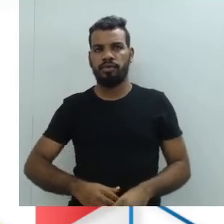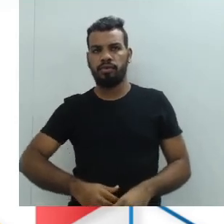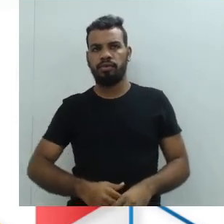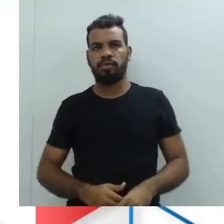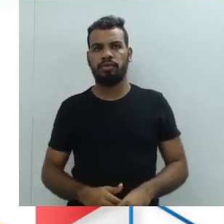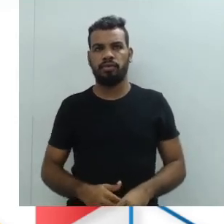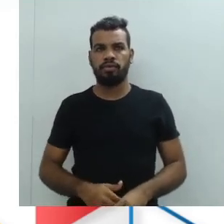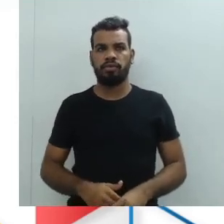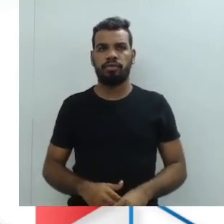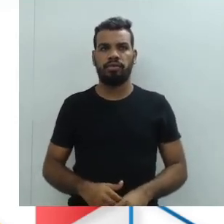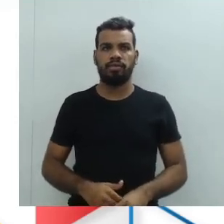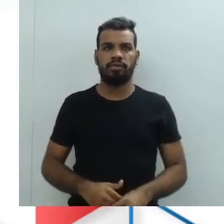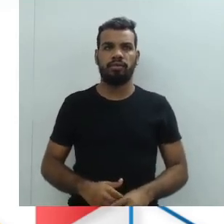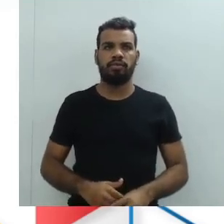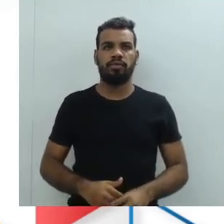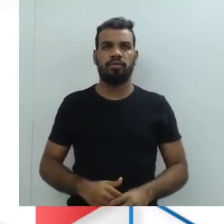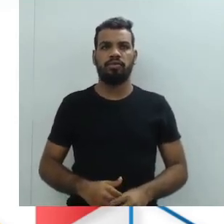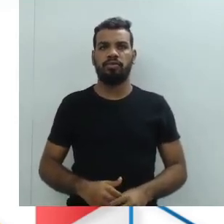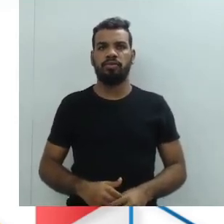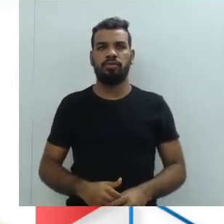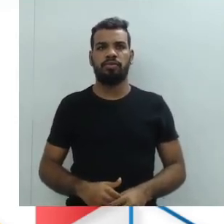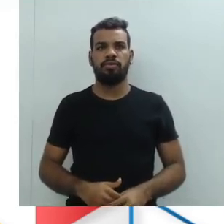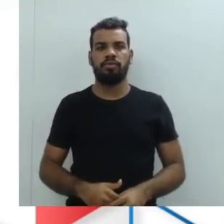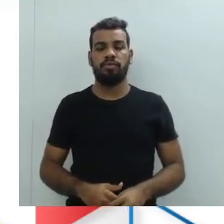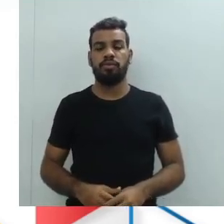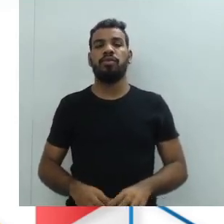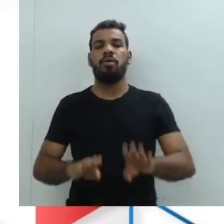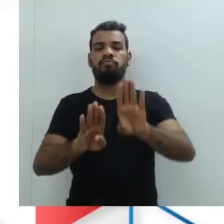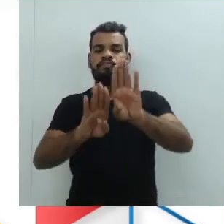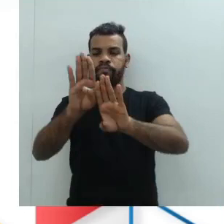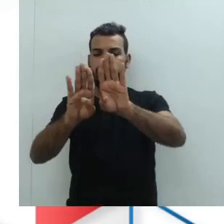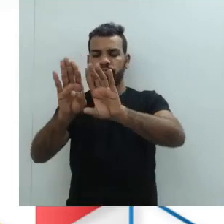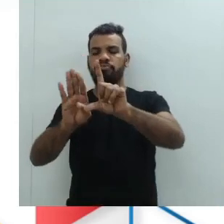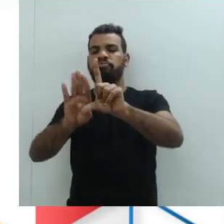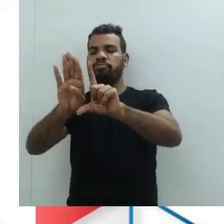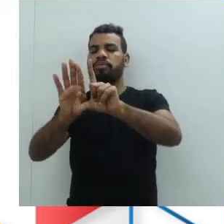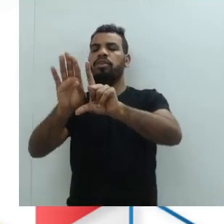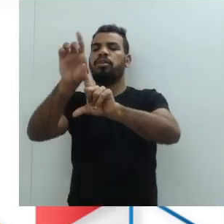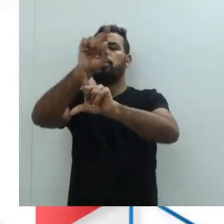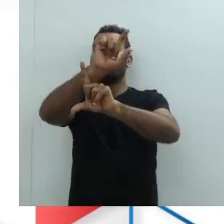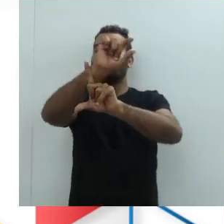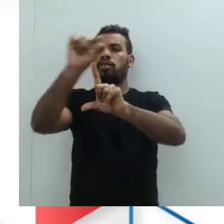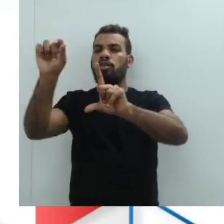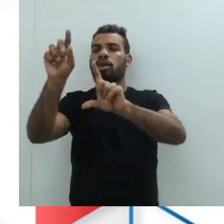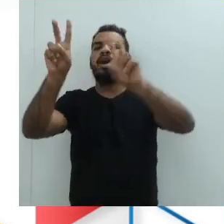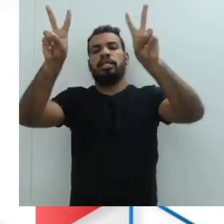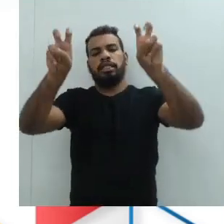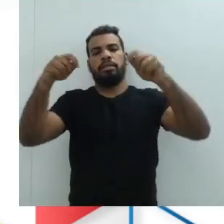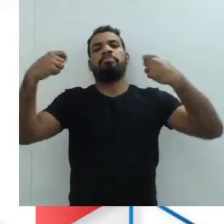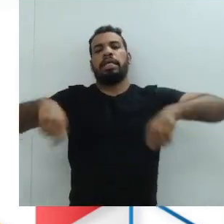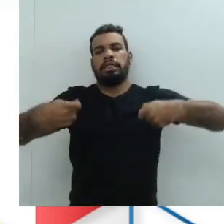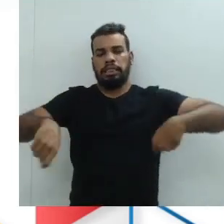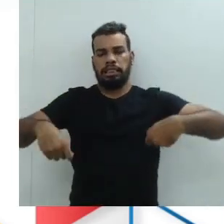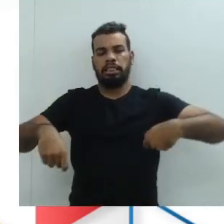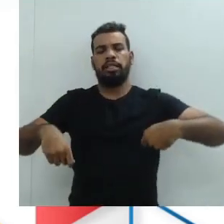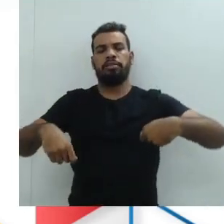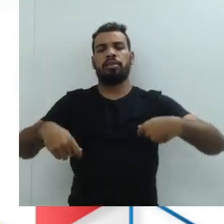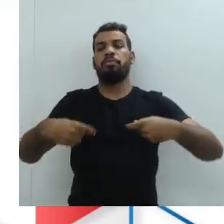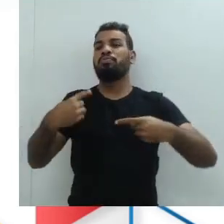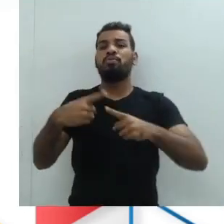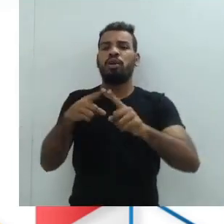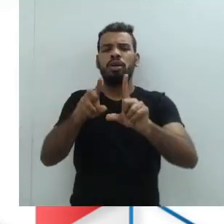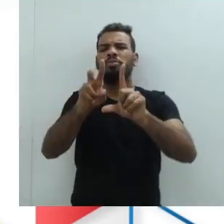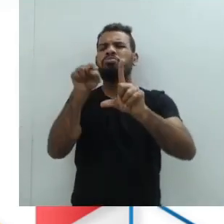Todo gráfico deve ter um título, porque se esse gráfico não tiver título, você fica meio que sem entender. Para escrever o título, devemos